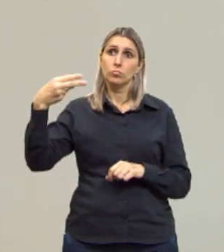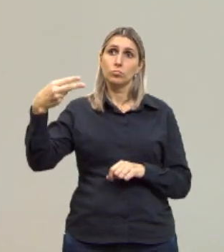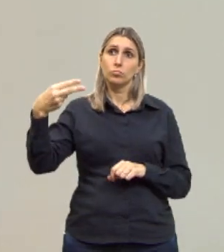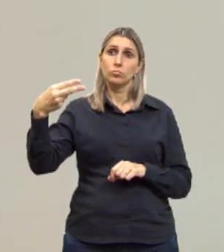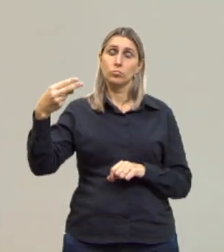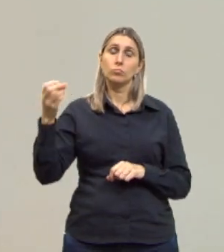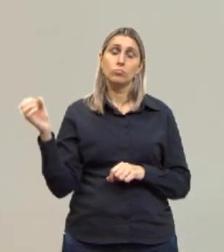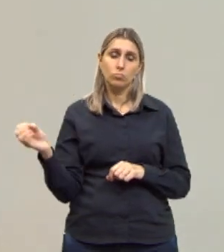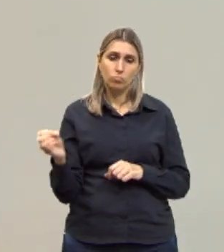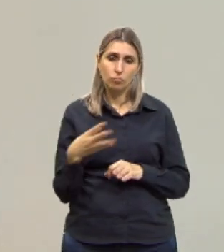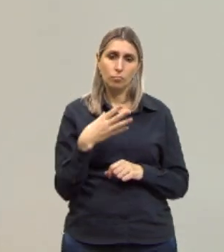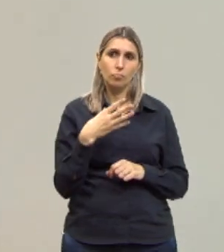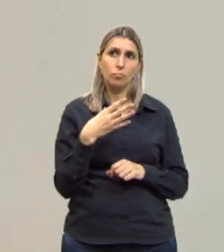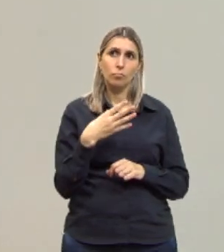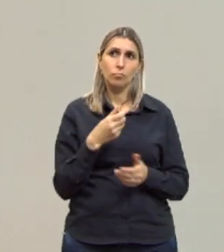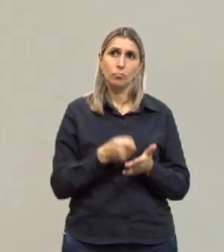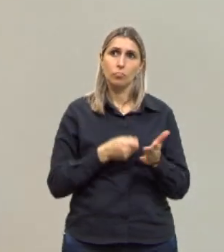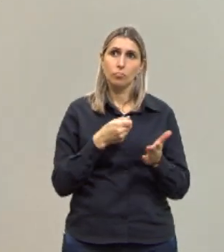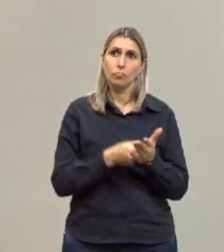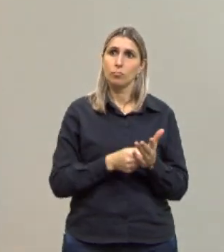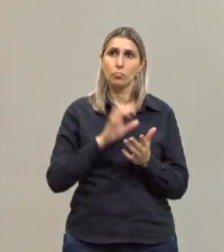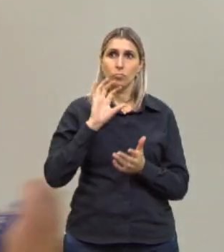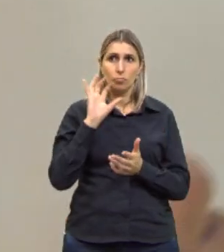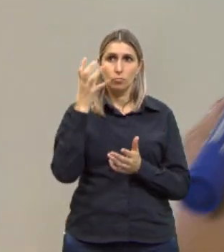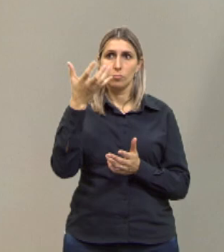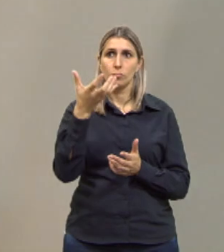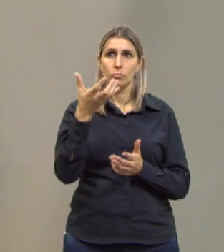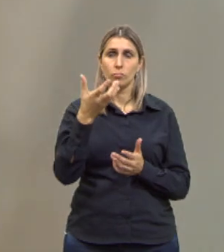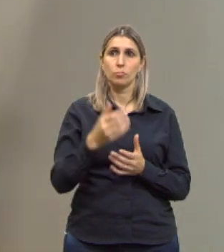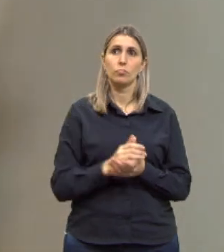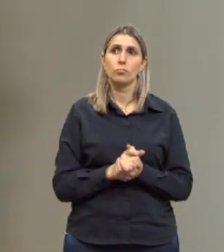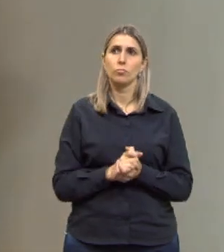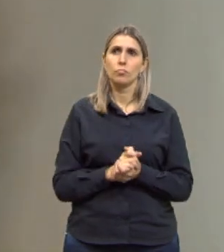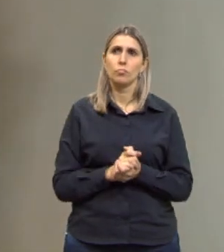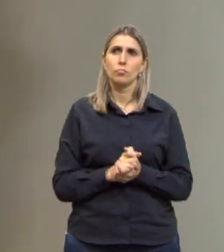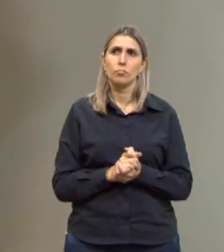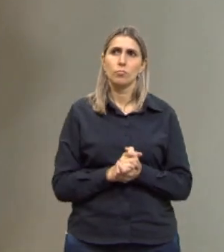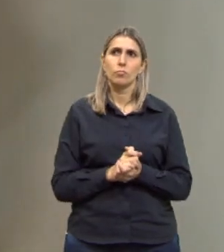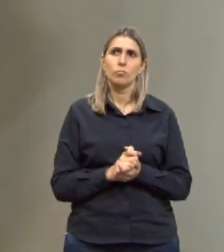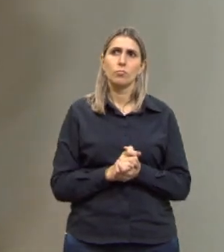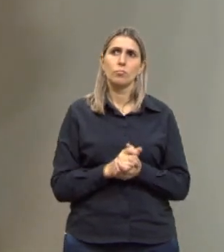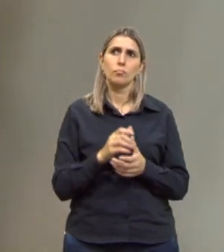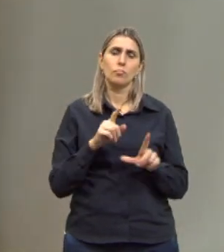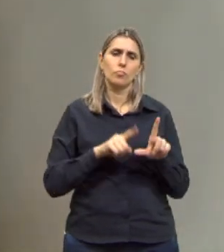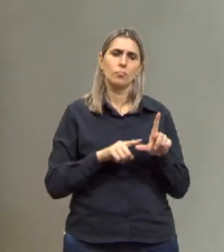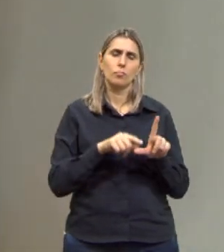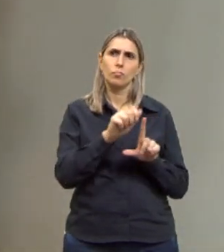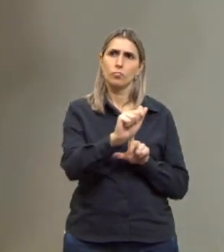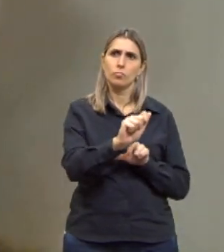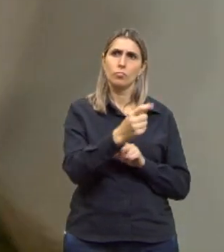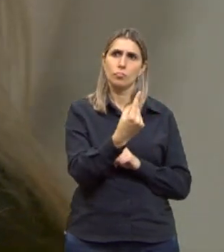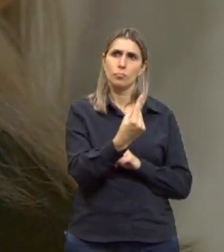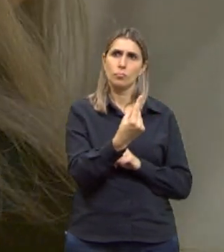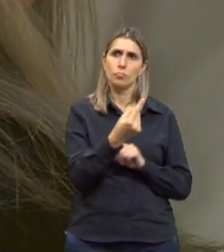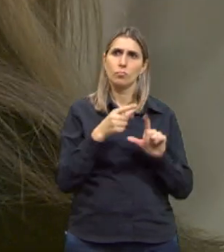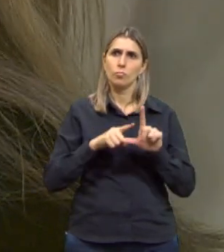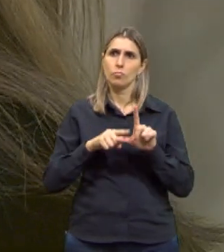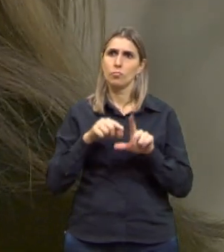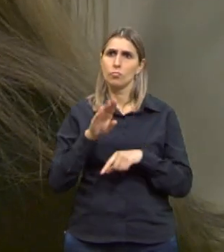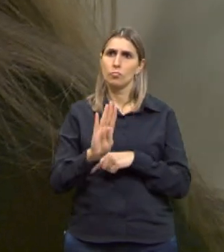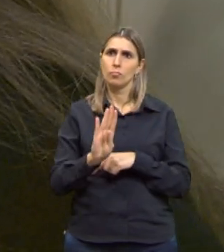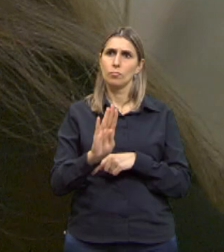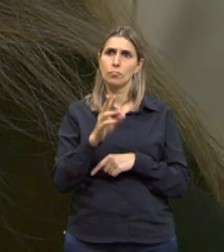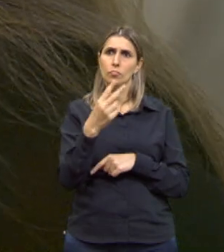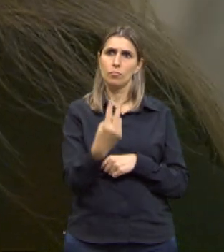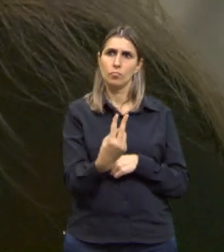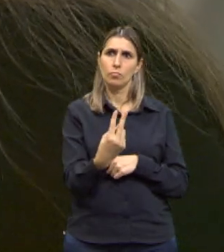vamos novamente tentar resolvê-la. Quem é o termo A? 1. Quem é o termo